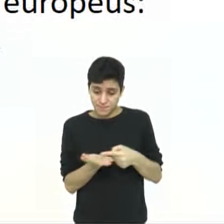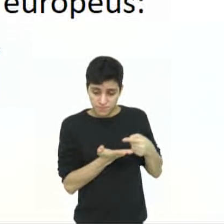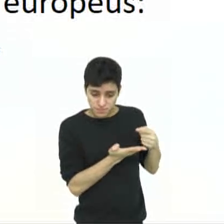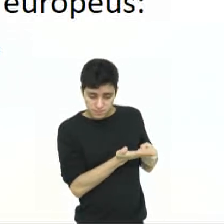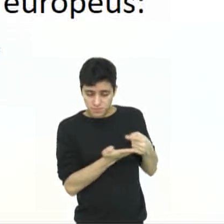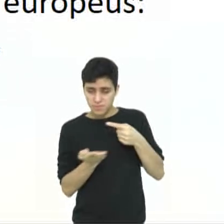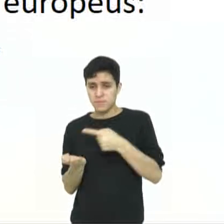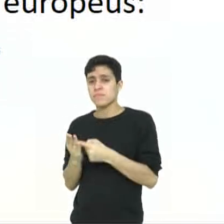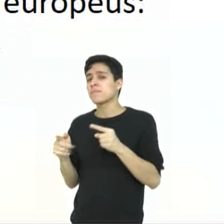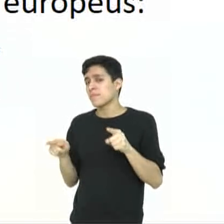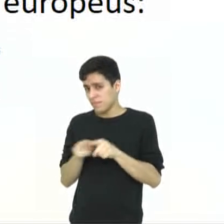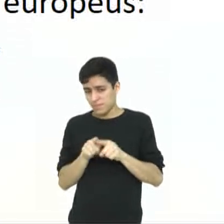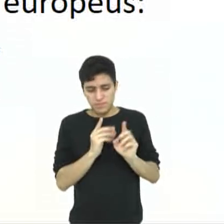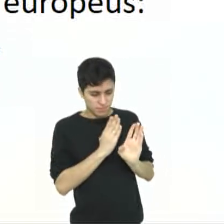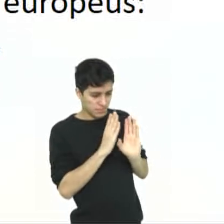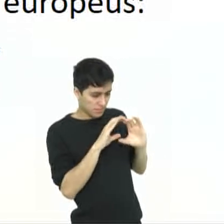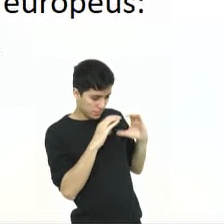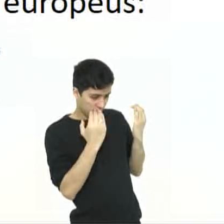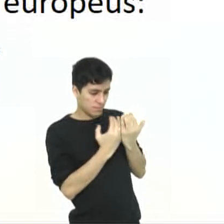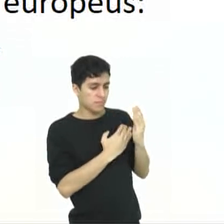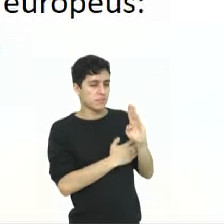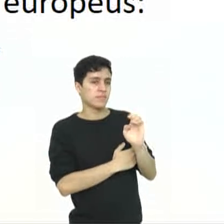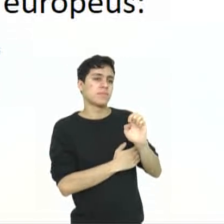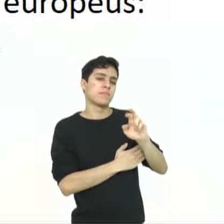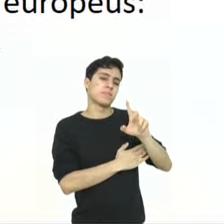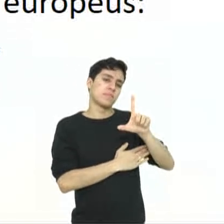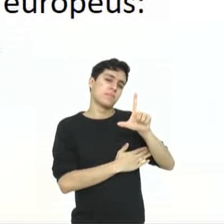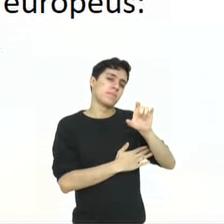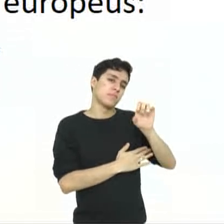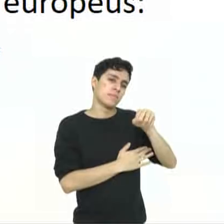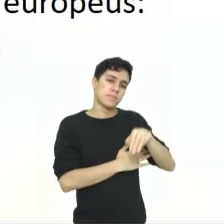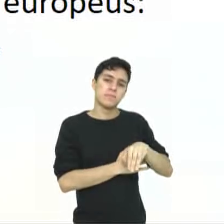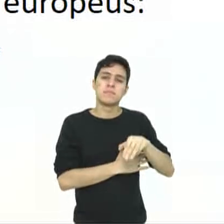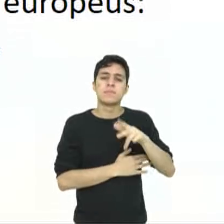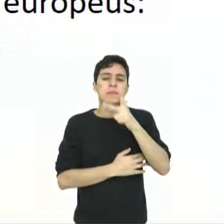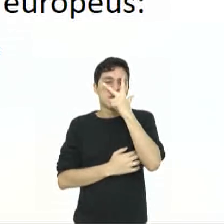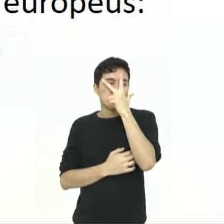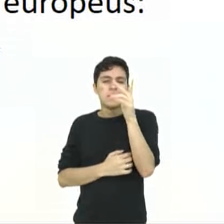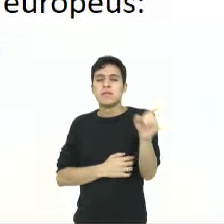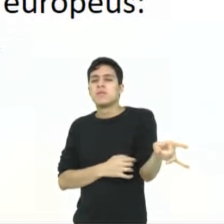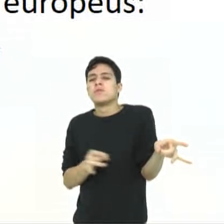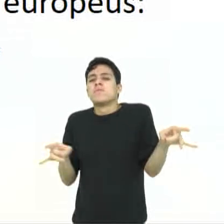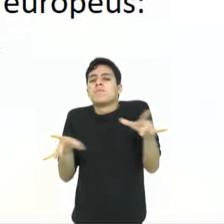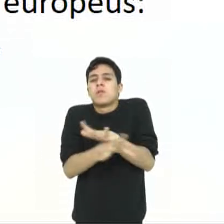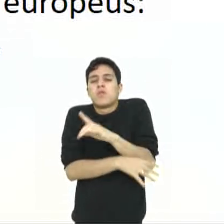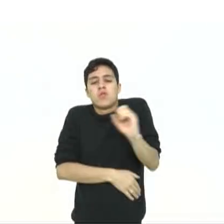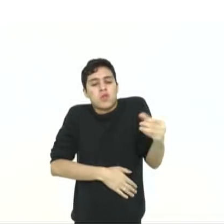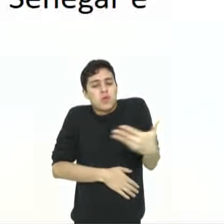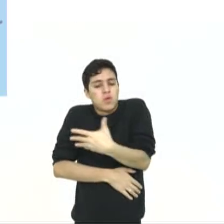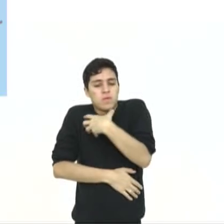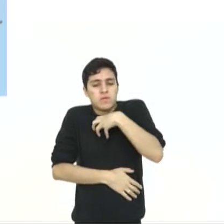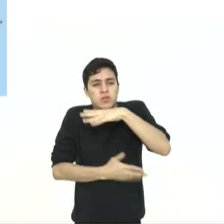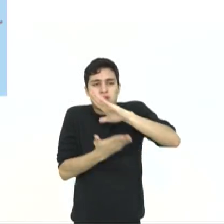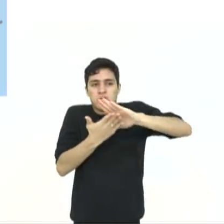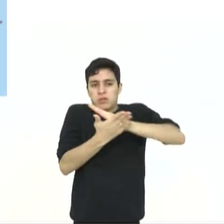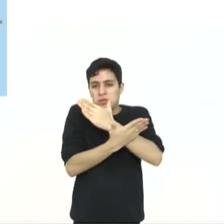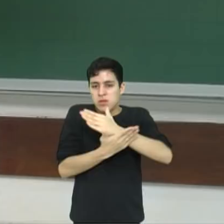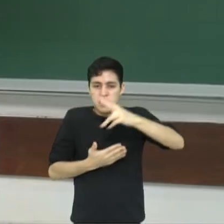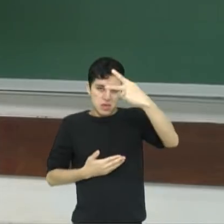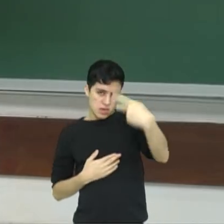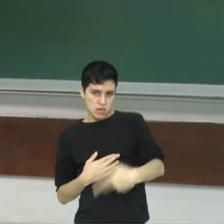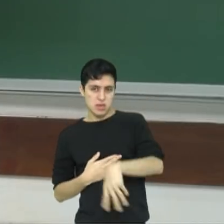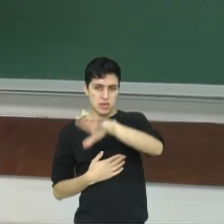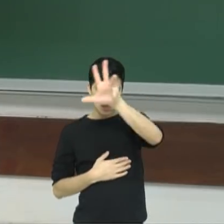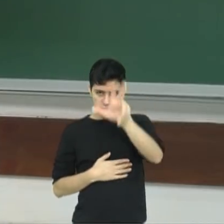inclusive, também da Conferência de Berlim, que concluem um novo mapa da África, que é esse aqui que vocês estão